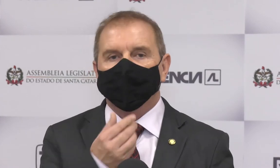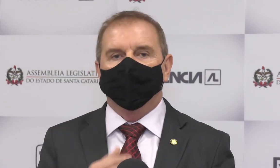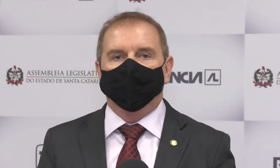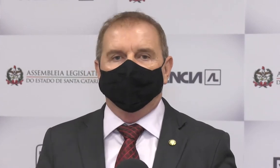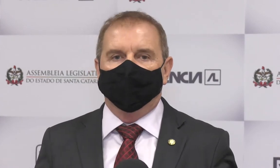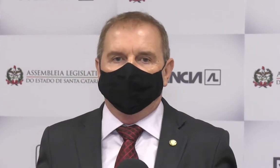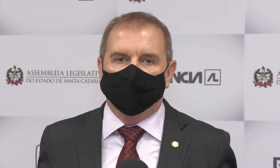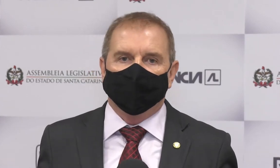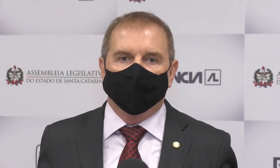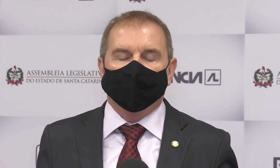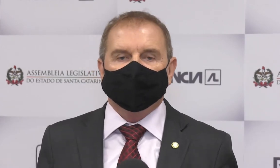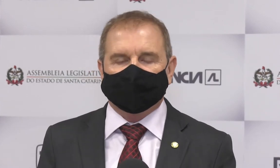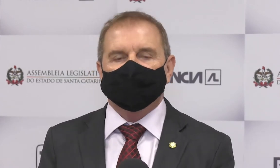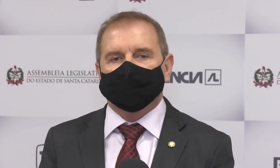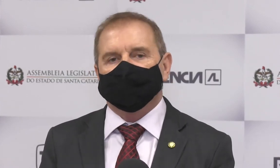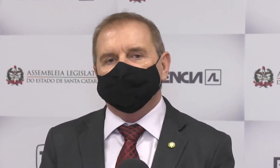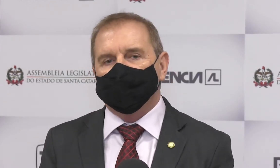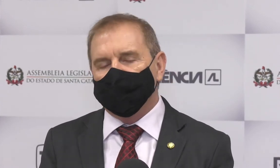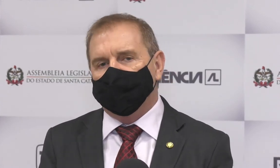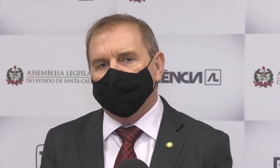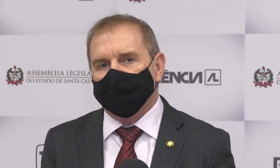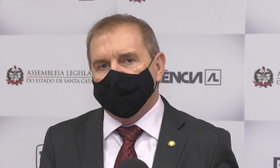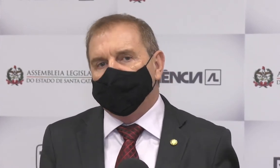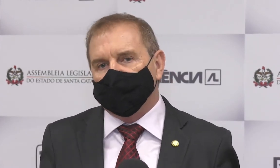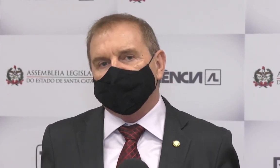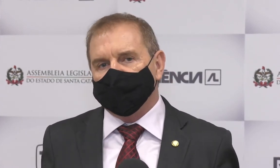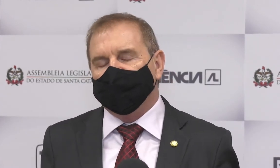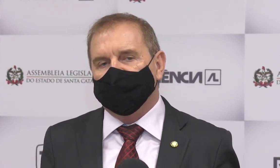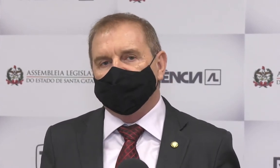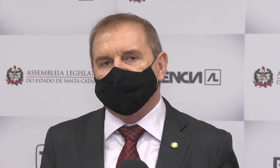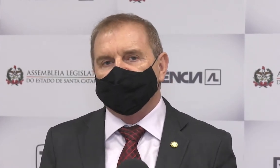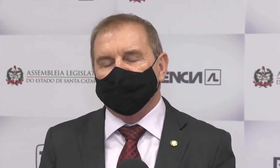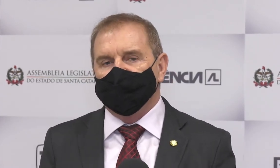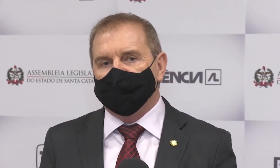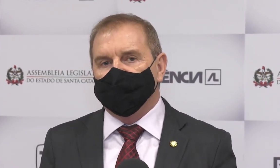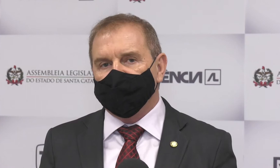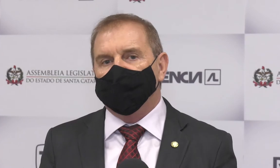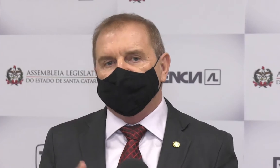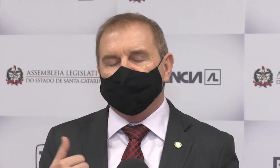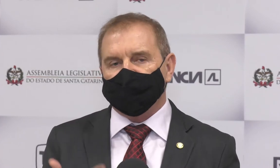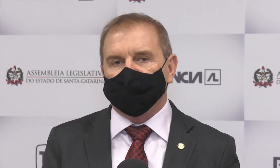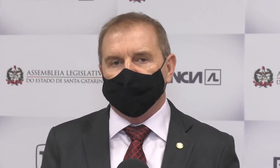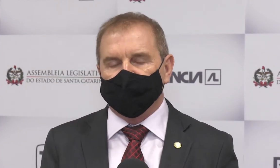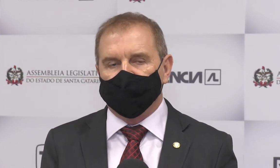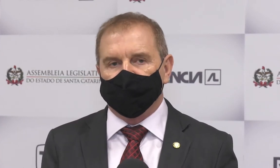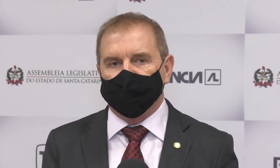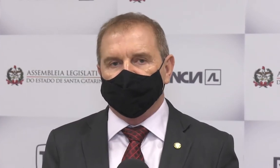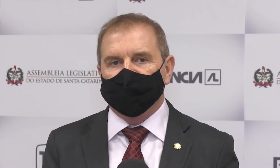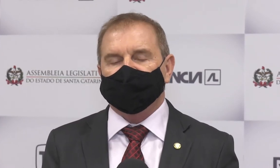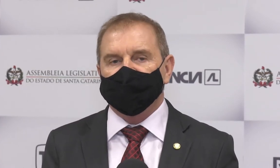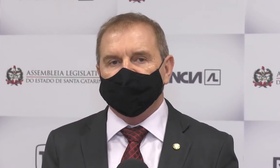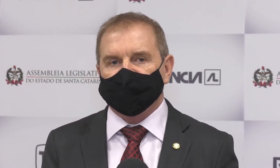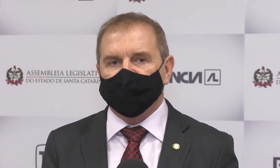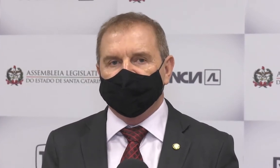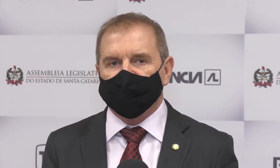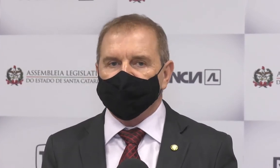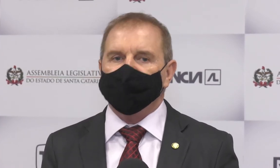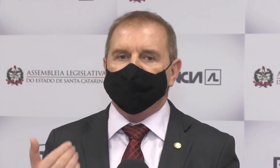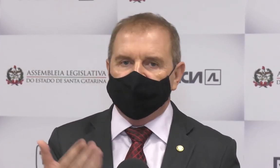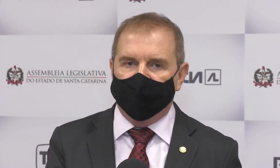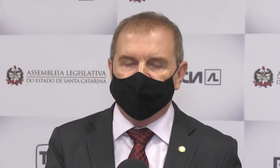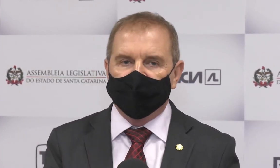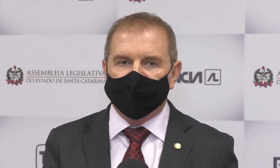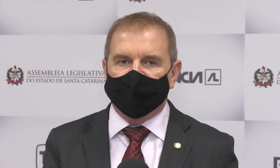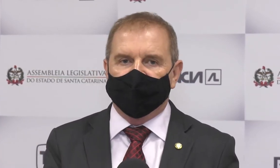andando a passo de tartaruga e outras paradas. Então, talvez com esse